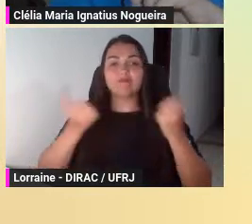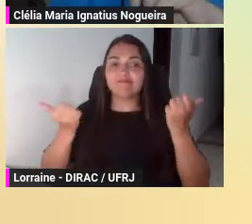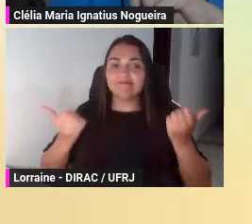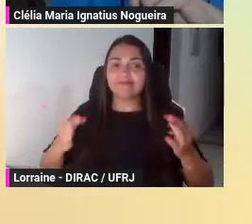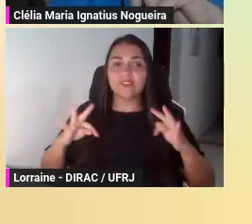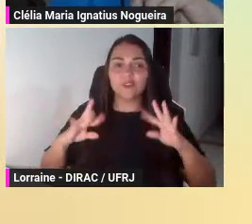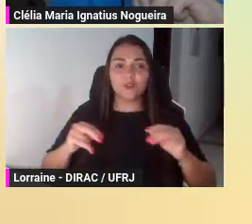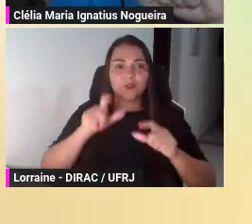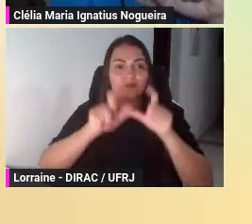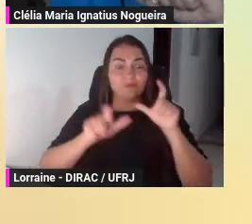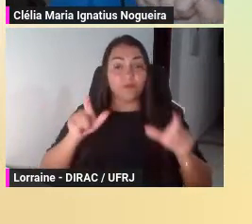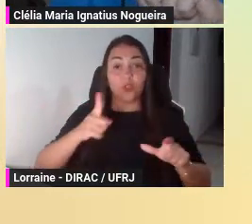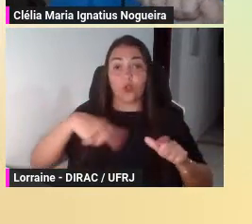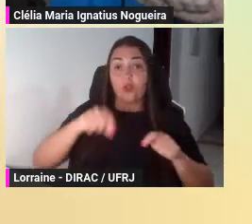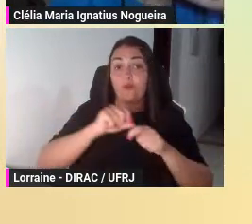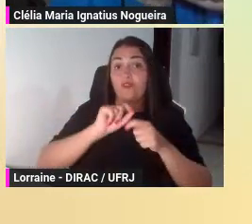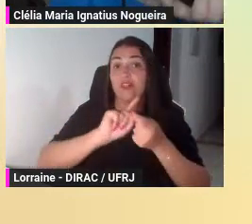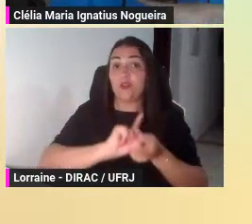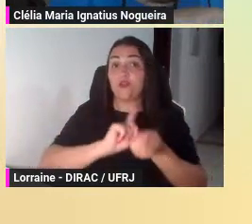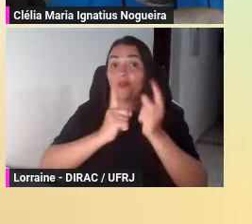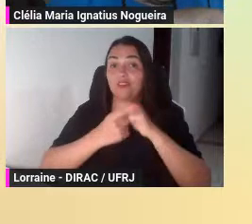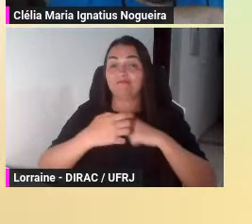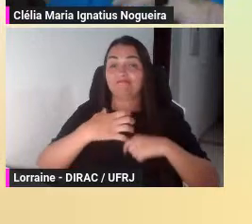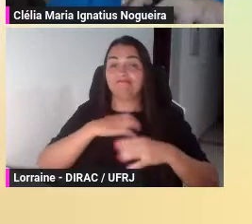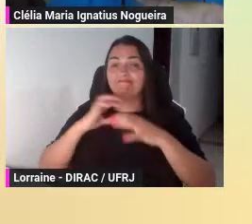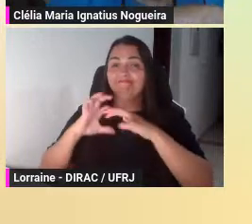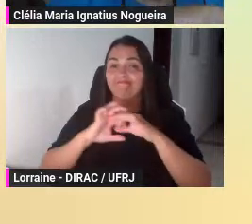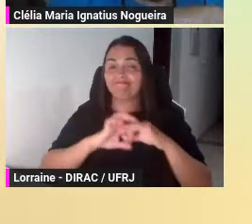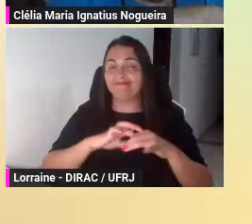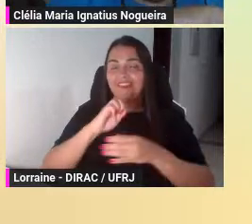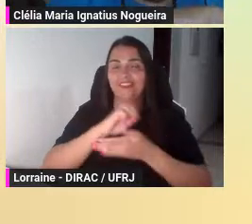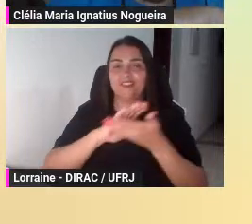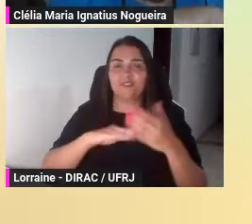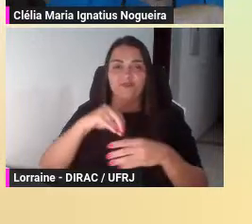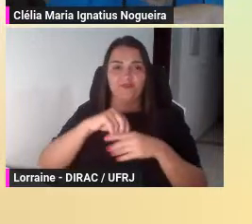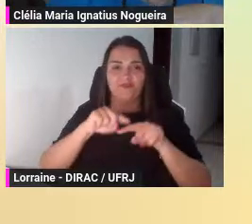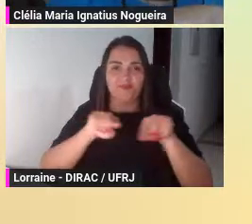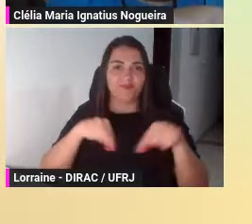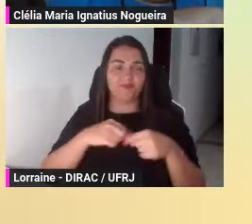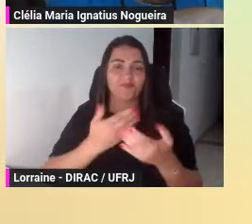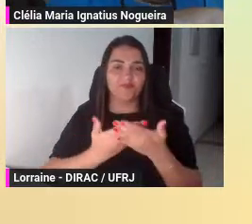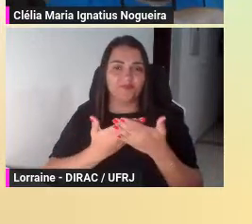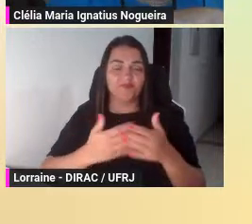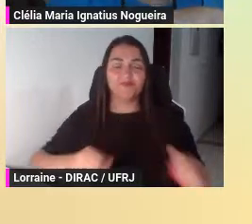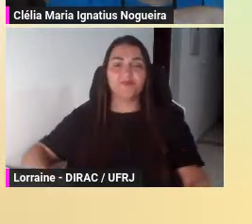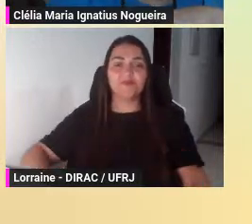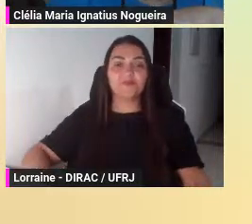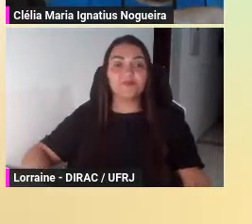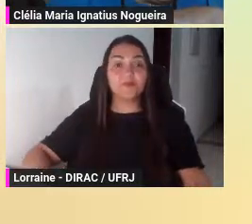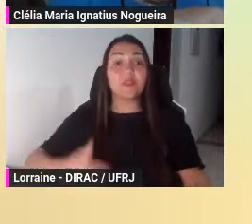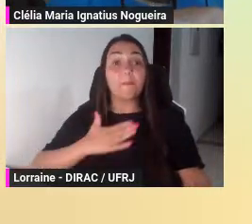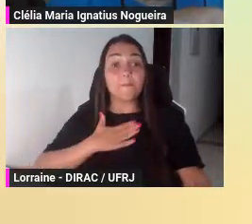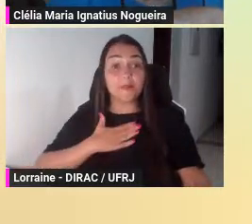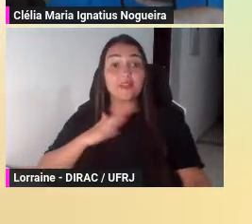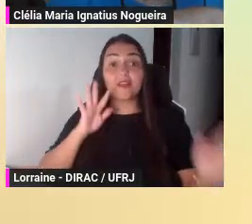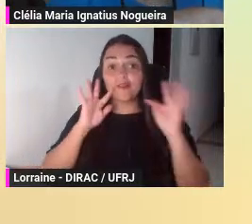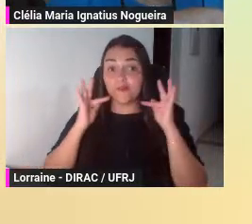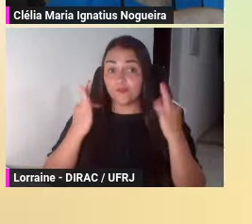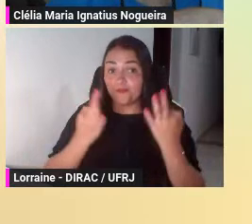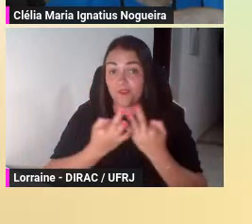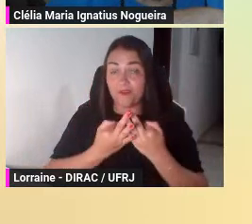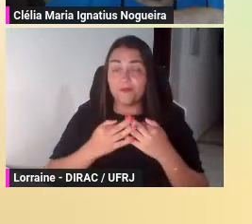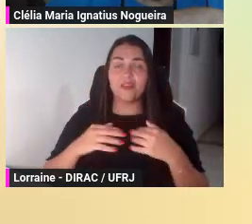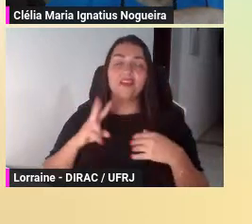está invertendo a lógica das atividades em sala de aula. A minha família vai ficar cada vez